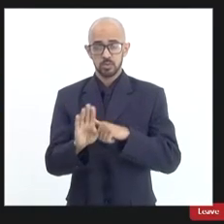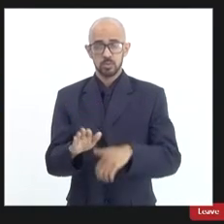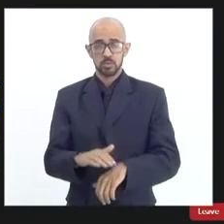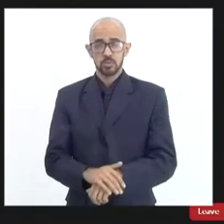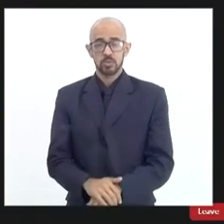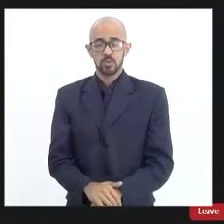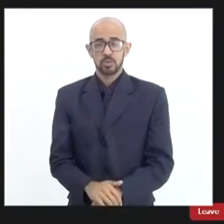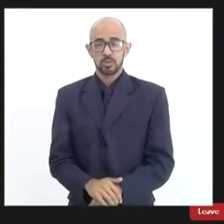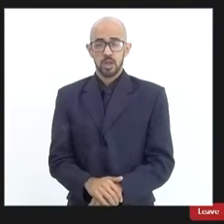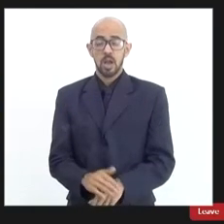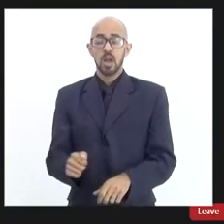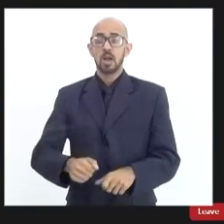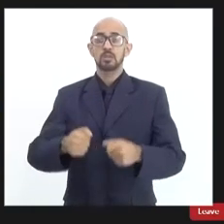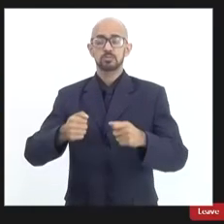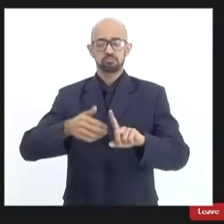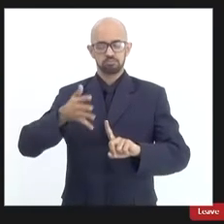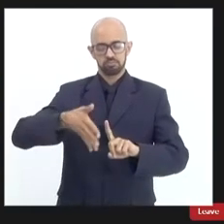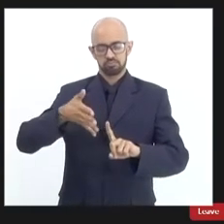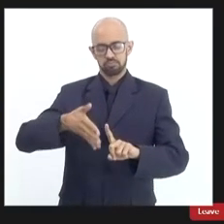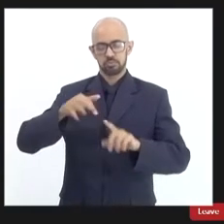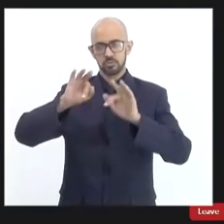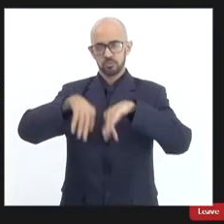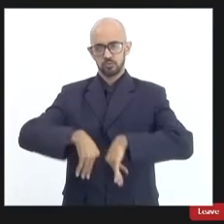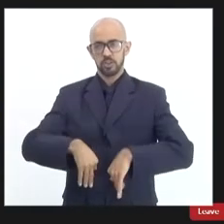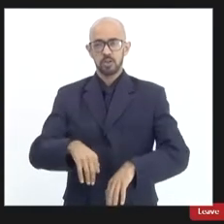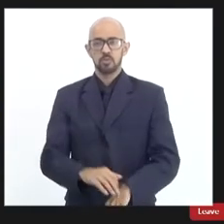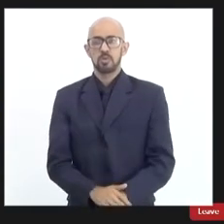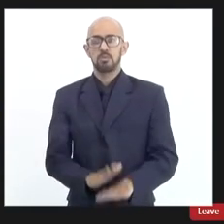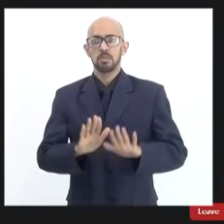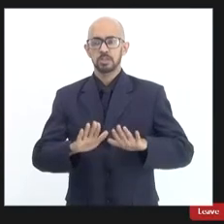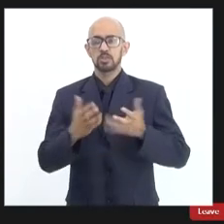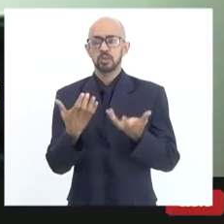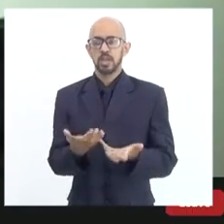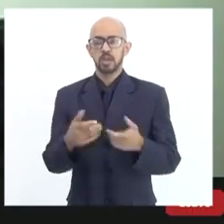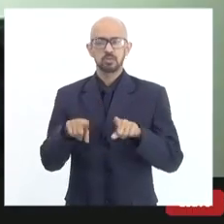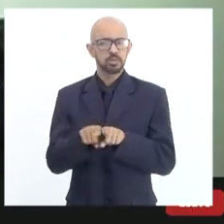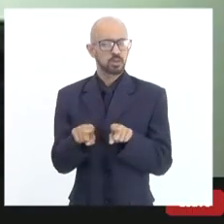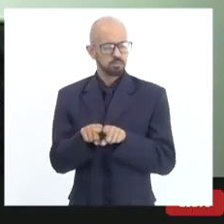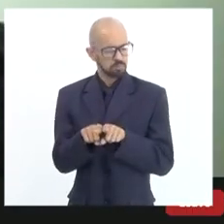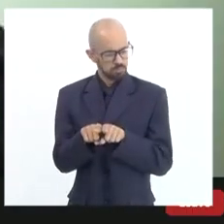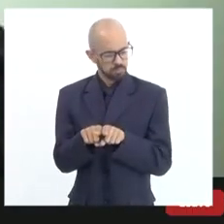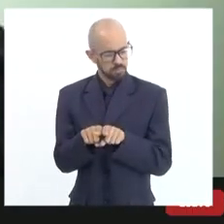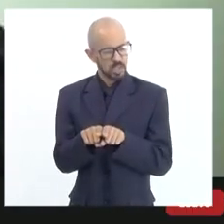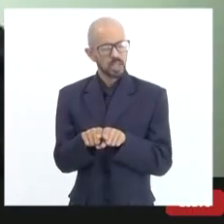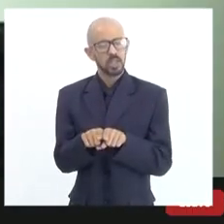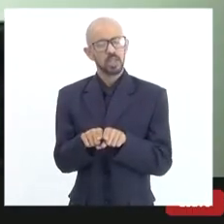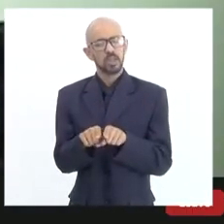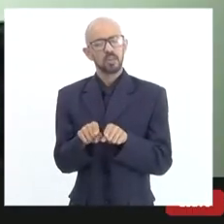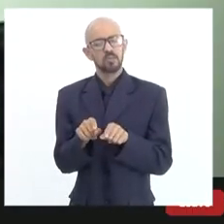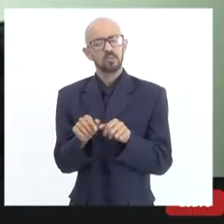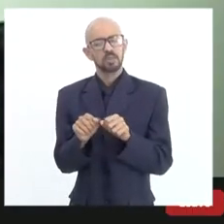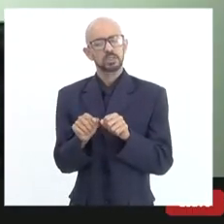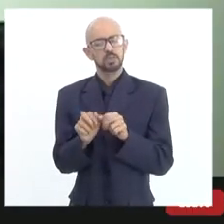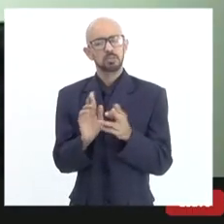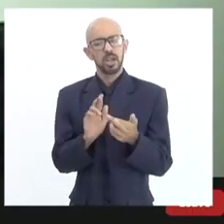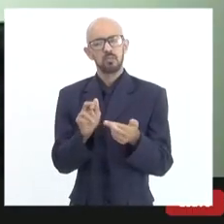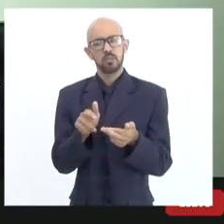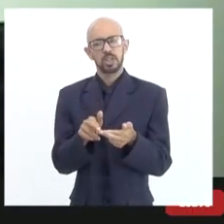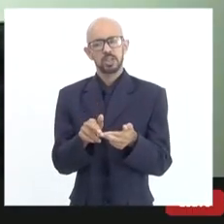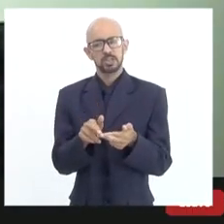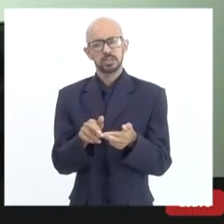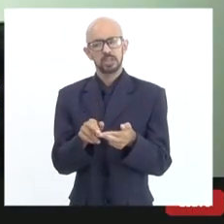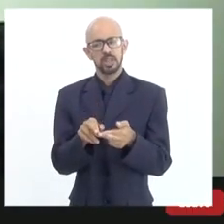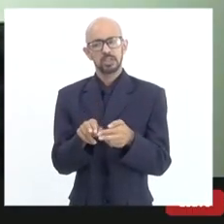apresentarem suas considerações finais, mas eu quero me permitir a fazer uma referência fraterna de uma companheira